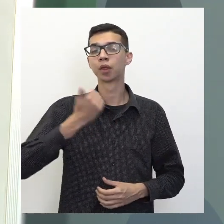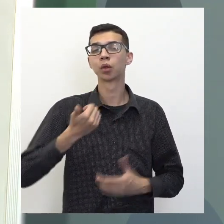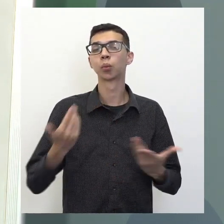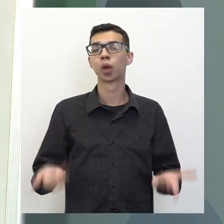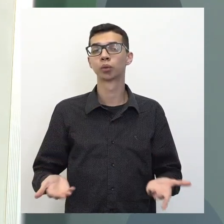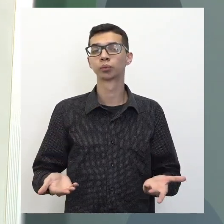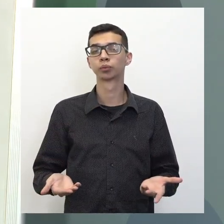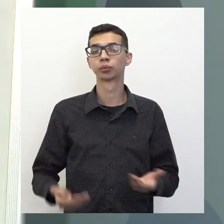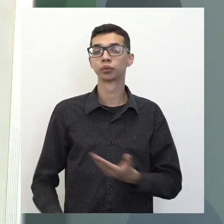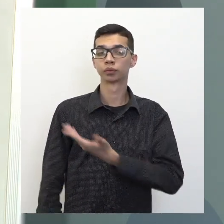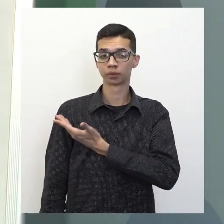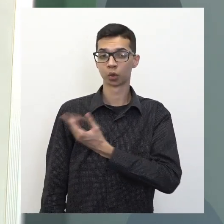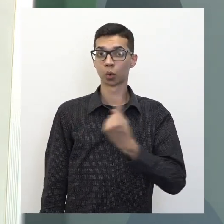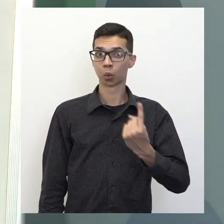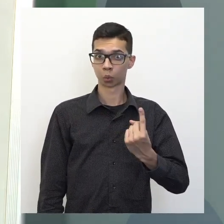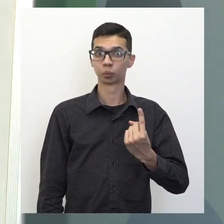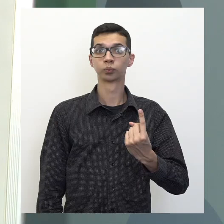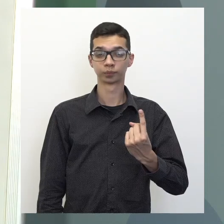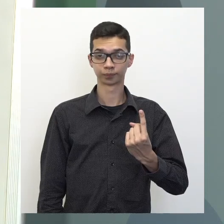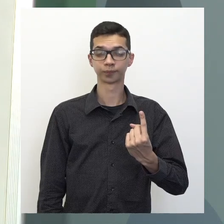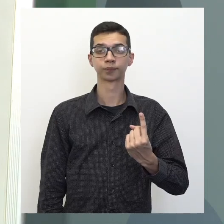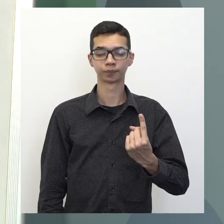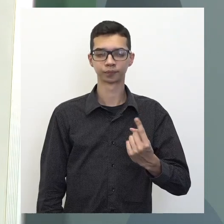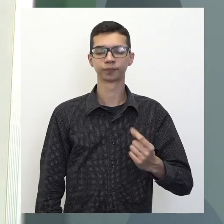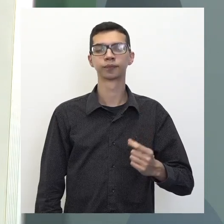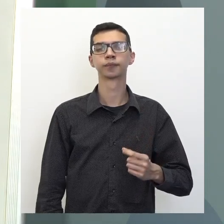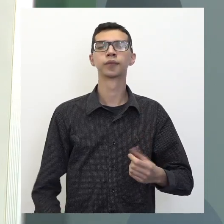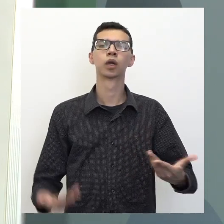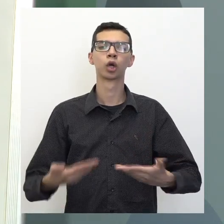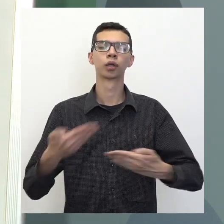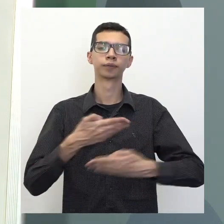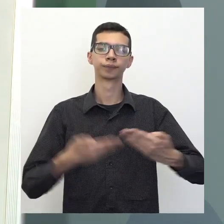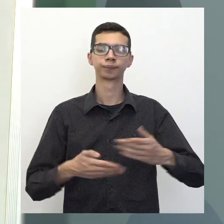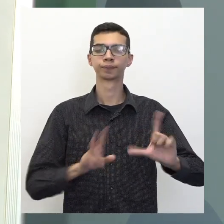condição 1. Passa o próximo PPT, por gentileza.